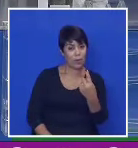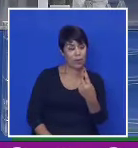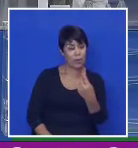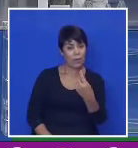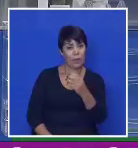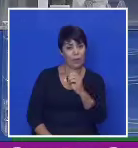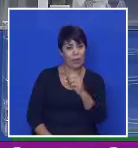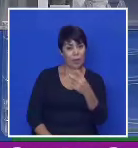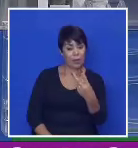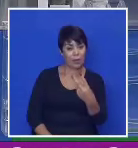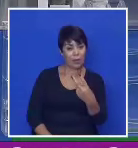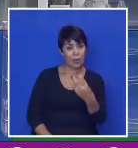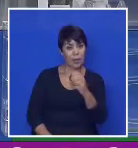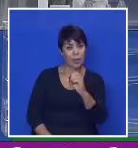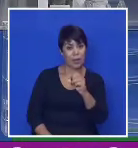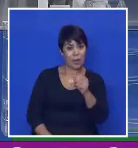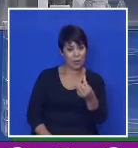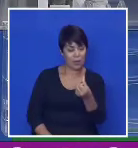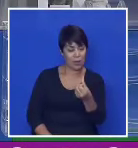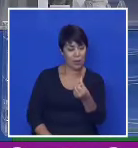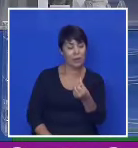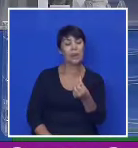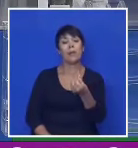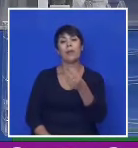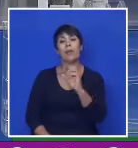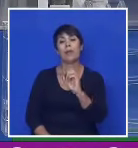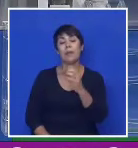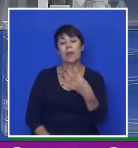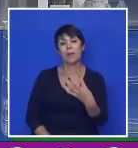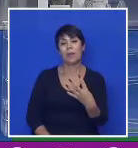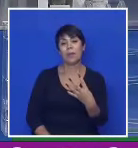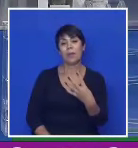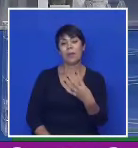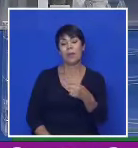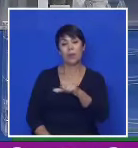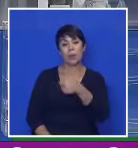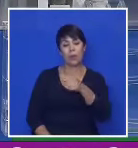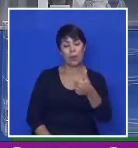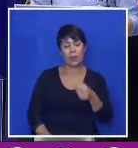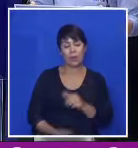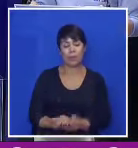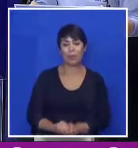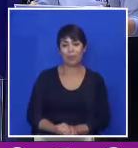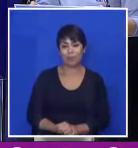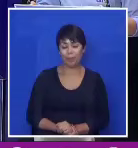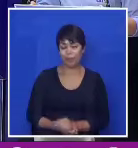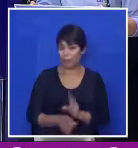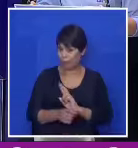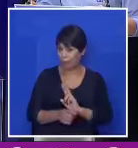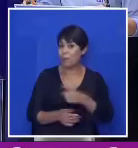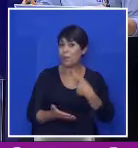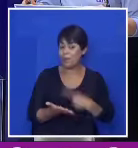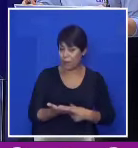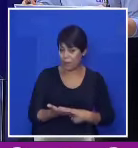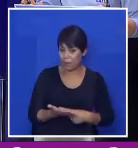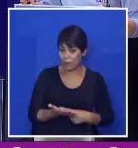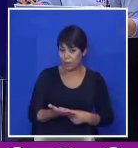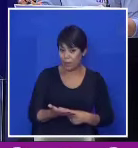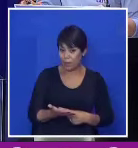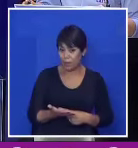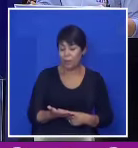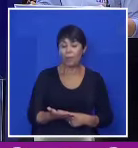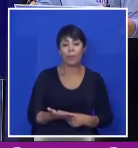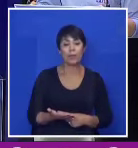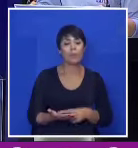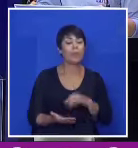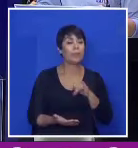21, 02, 06, 04 e 11. As auditoras confirmam os números